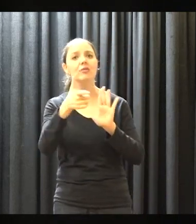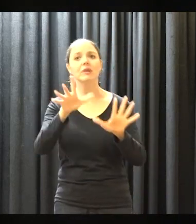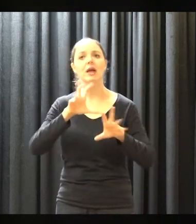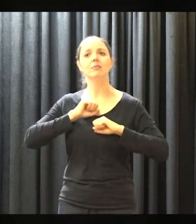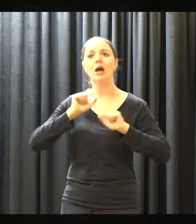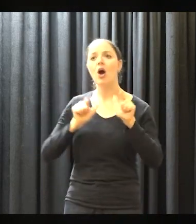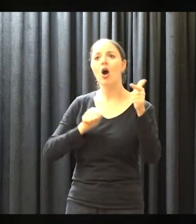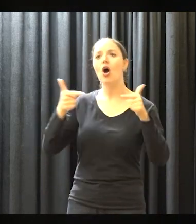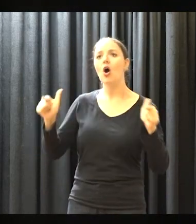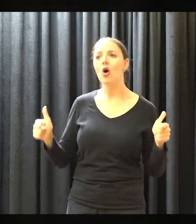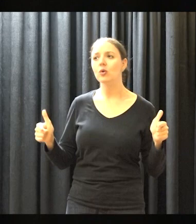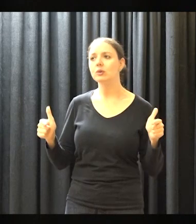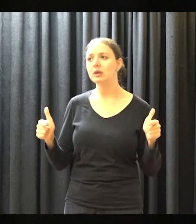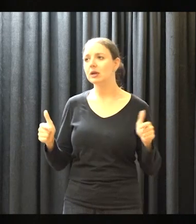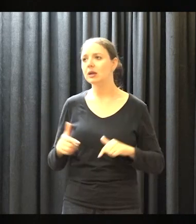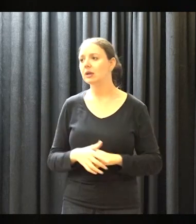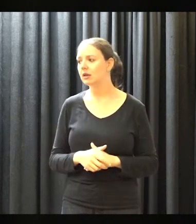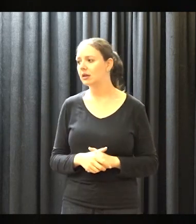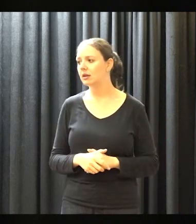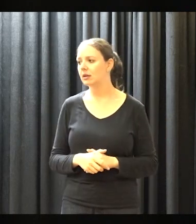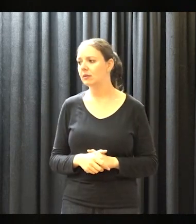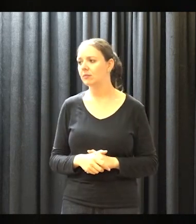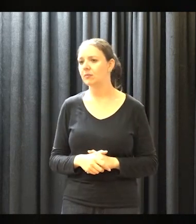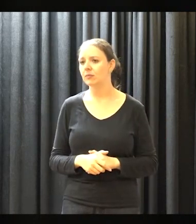ir significando.